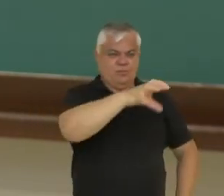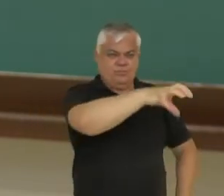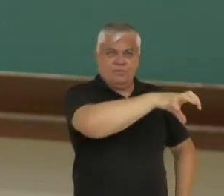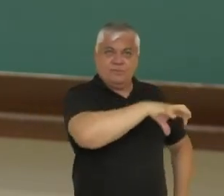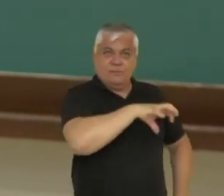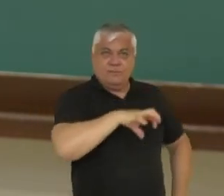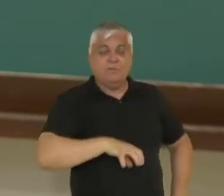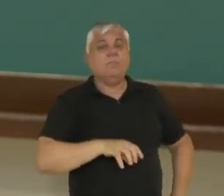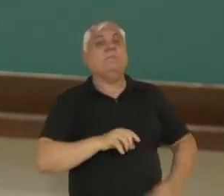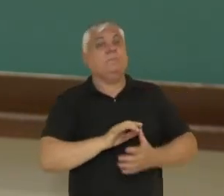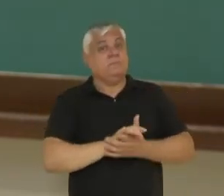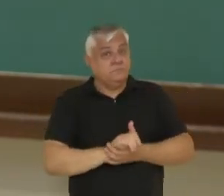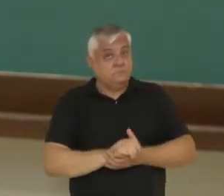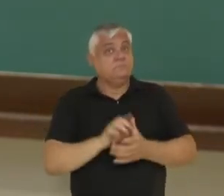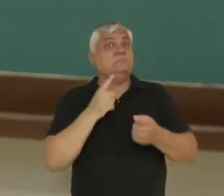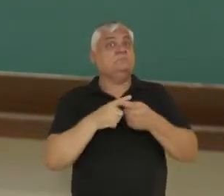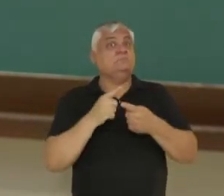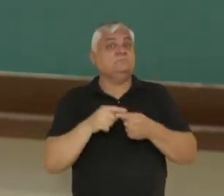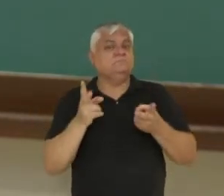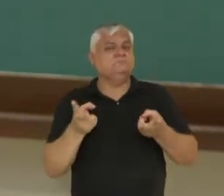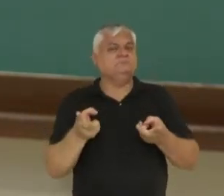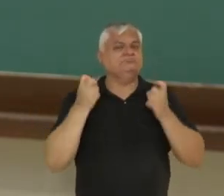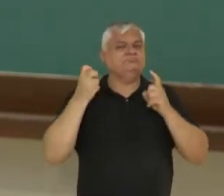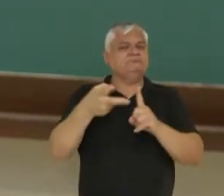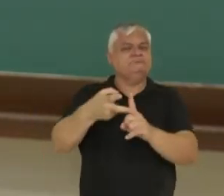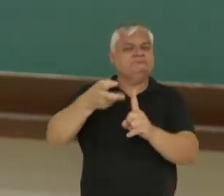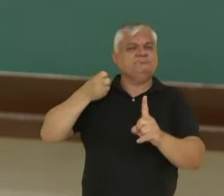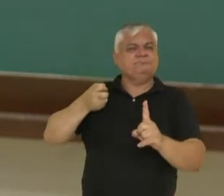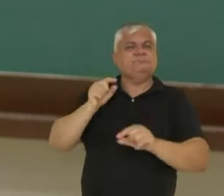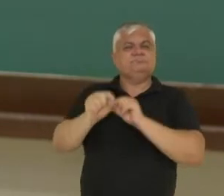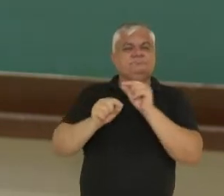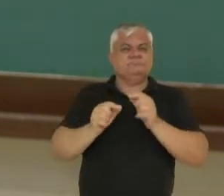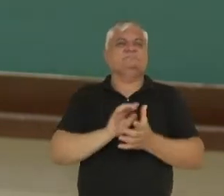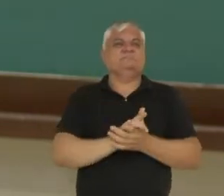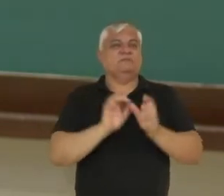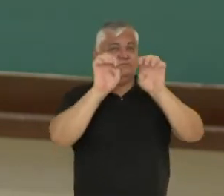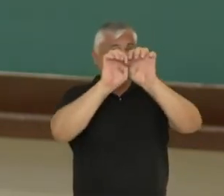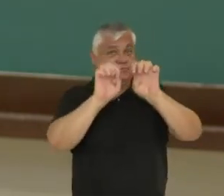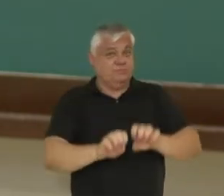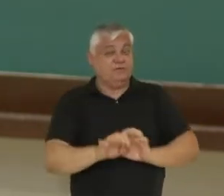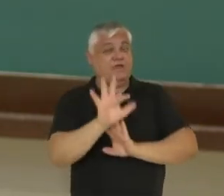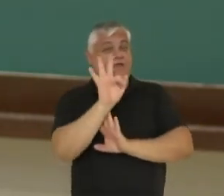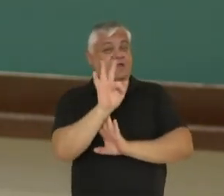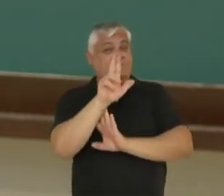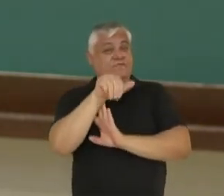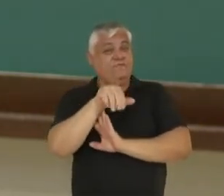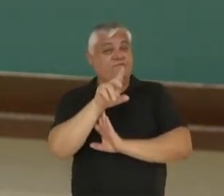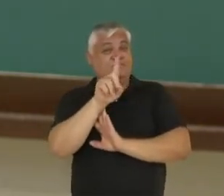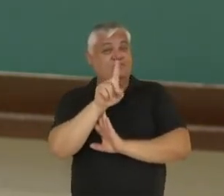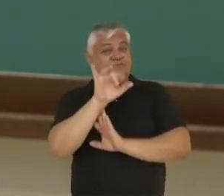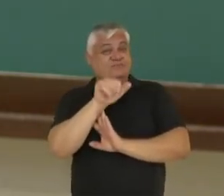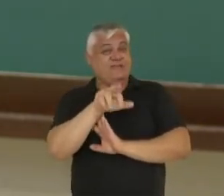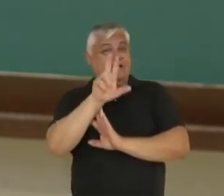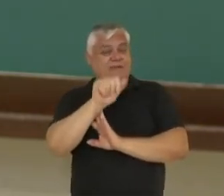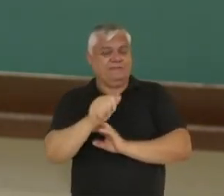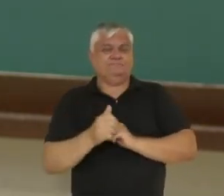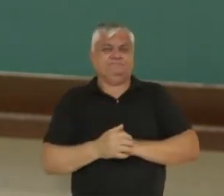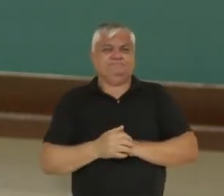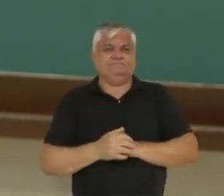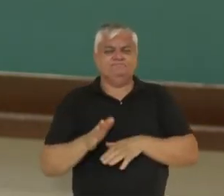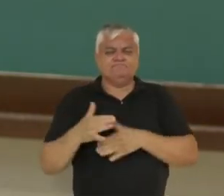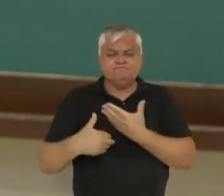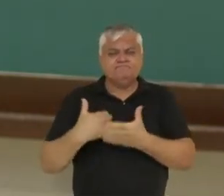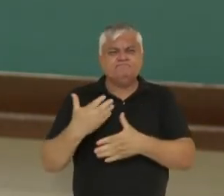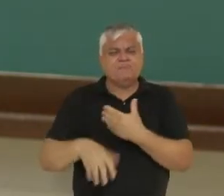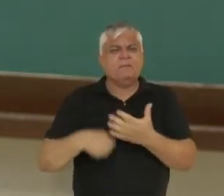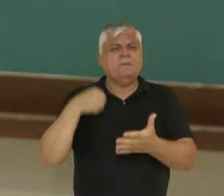outro, tentando pescar algum elemento em termos de estrutura fundiária. Lógico que no decorrer do processo muitas pessoas